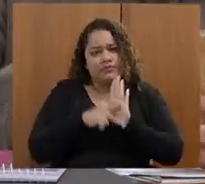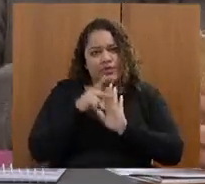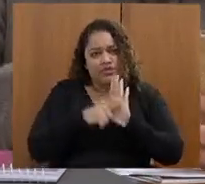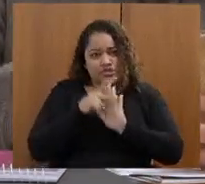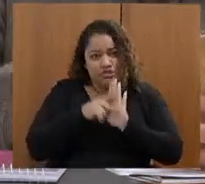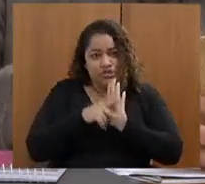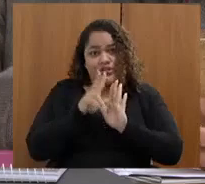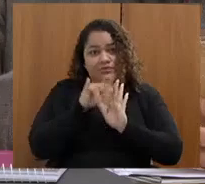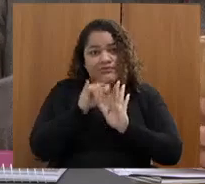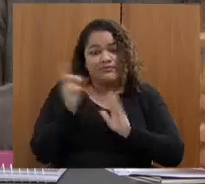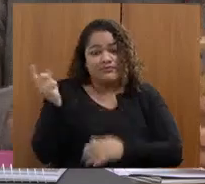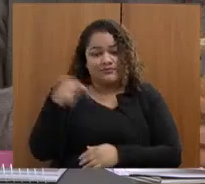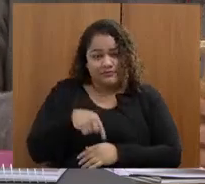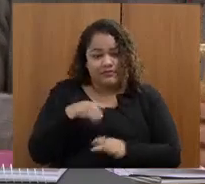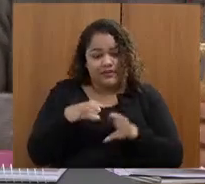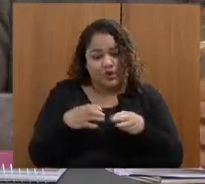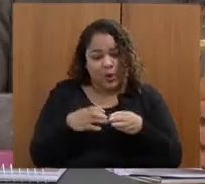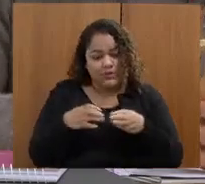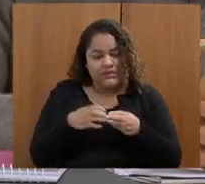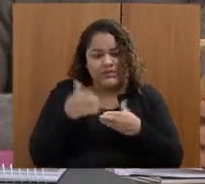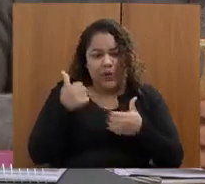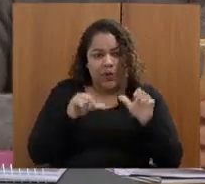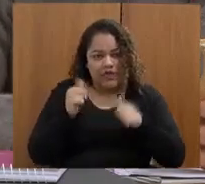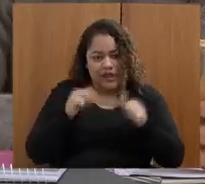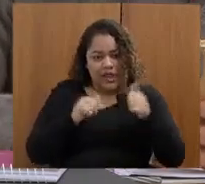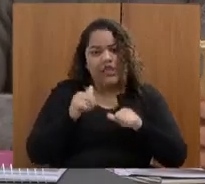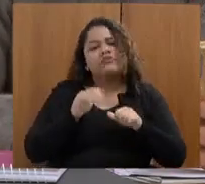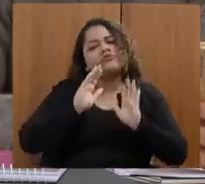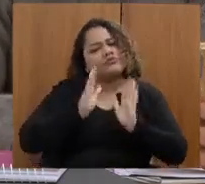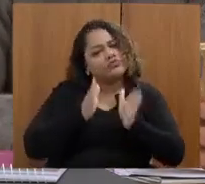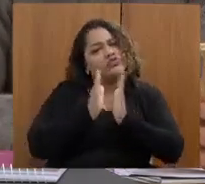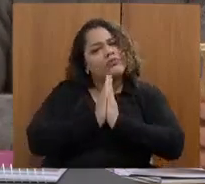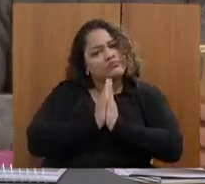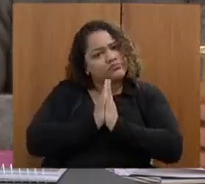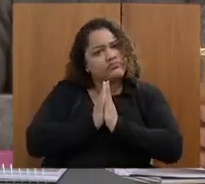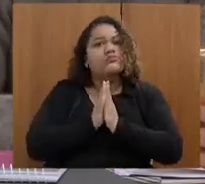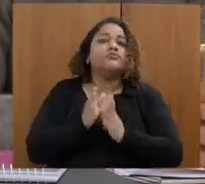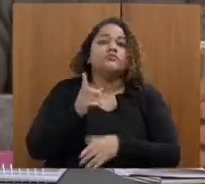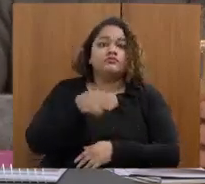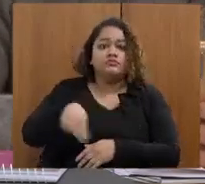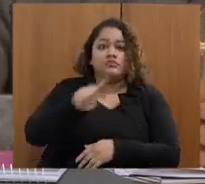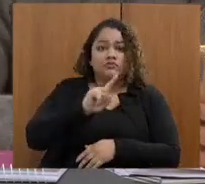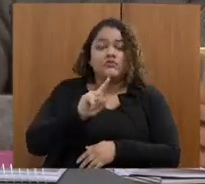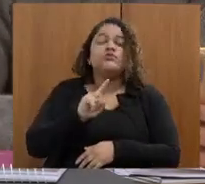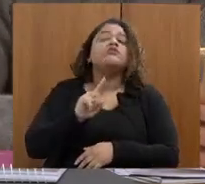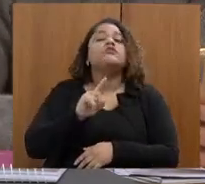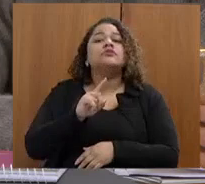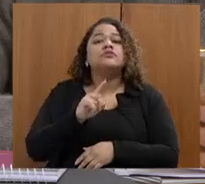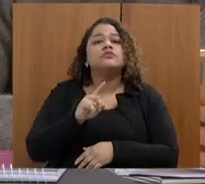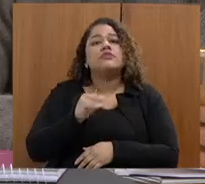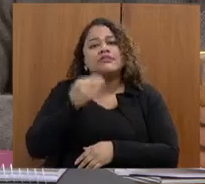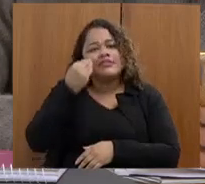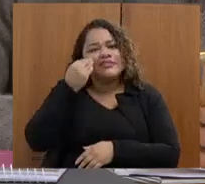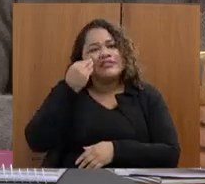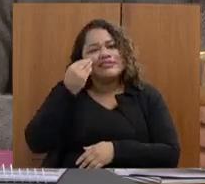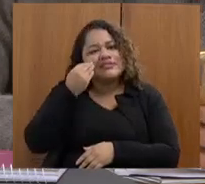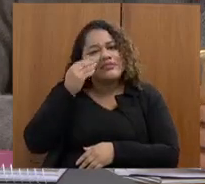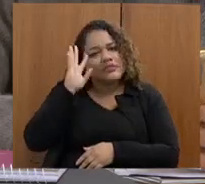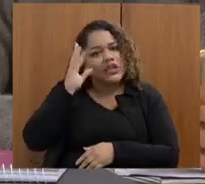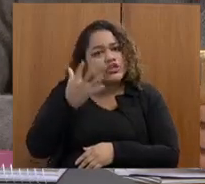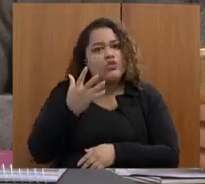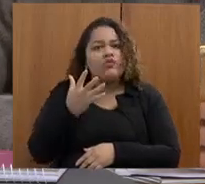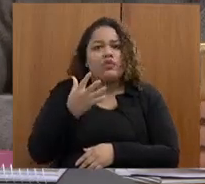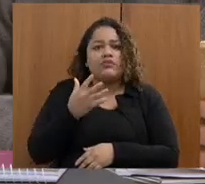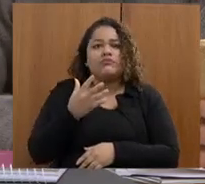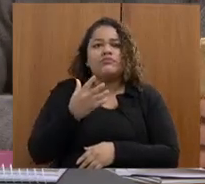passará aqui pela por essa comissão Eu já faço um apelo público para que a gente medir né Essa questão sem retirar